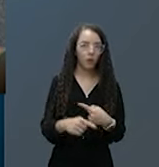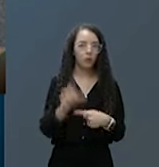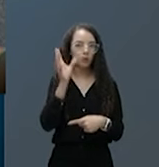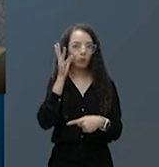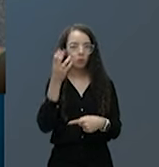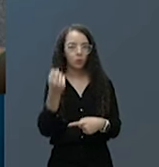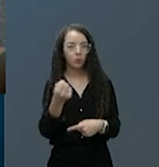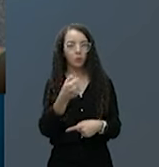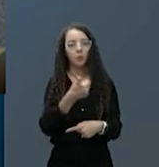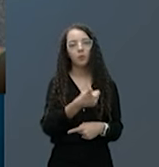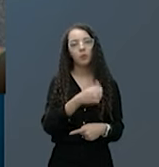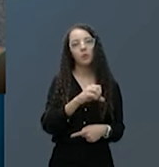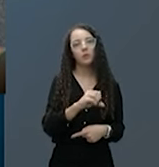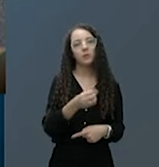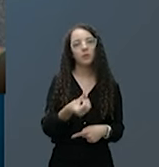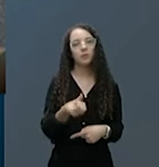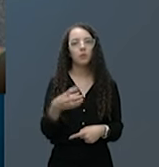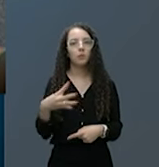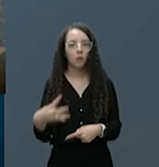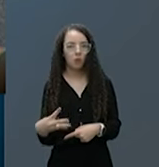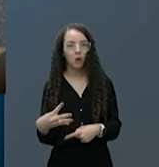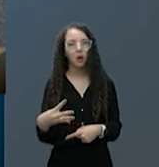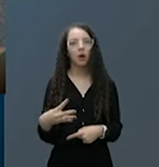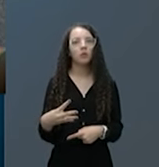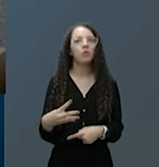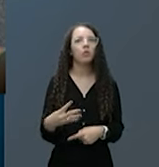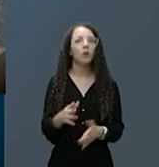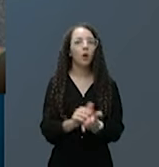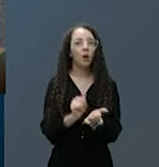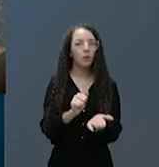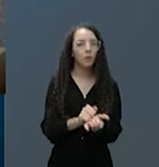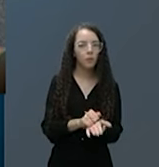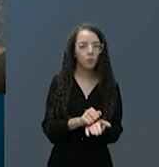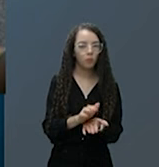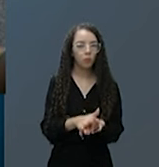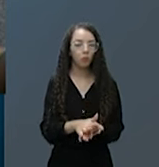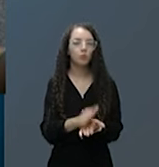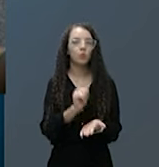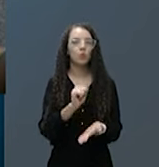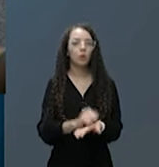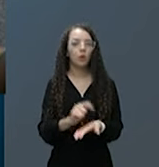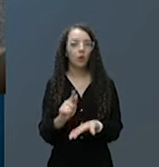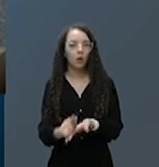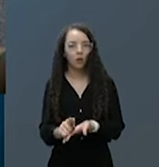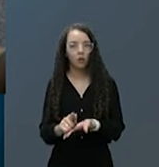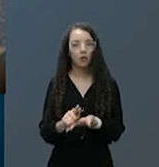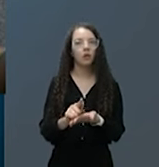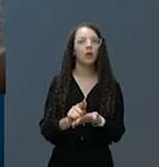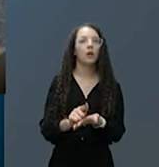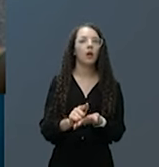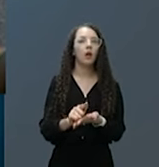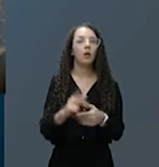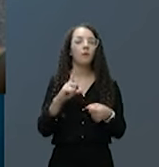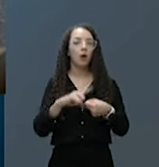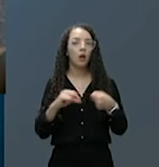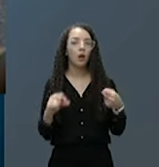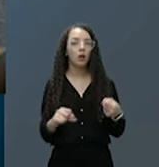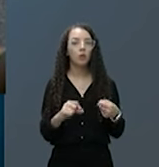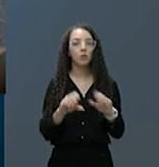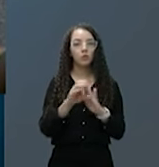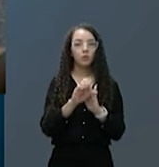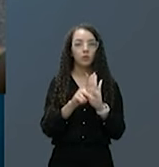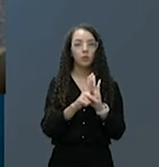tese afastando a incidência da multa agravo interno prevista no artigo 557, parágrafo 2º do CPC de 73,